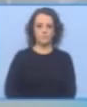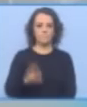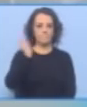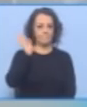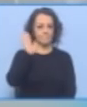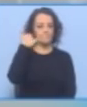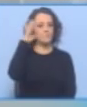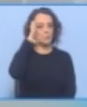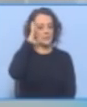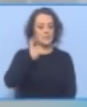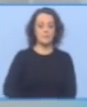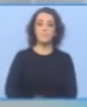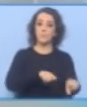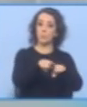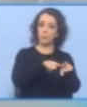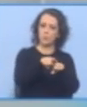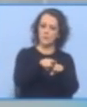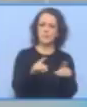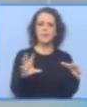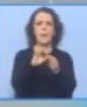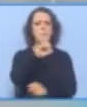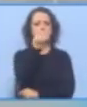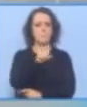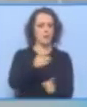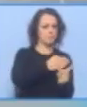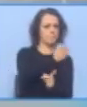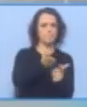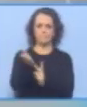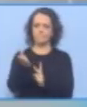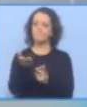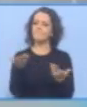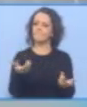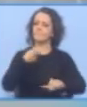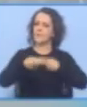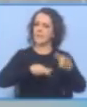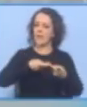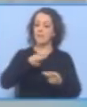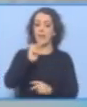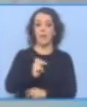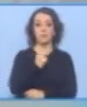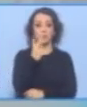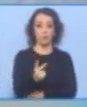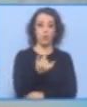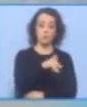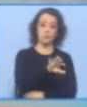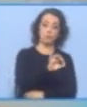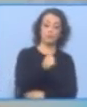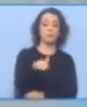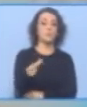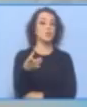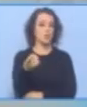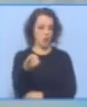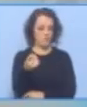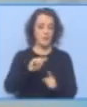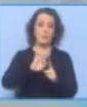Olá, muito boa tarde. A política e a paz. Dois eixos para analisarmos 2 anos, o de 2018 e o de 2019.